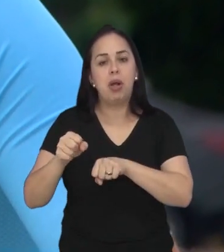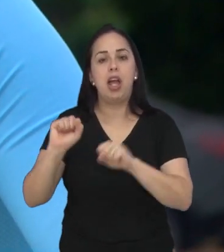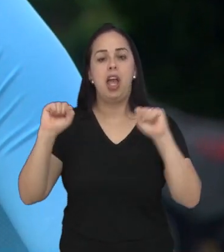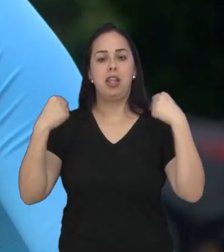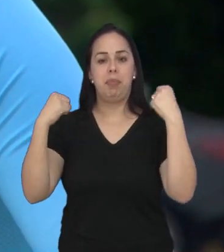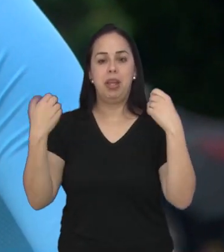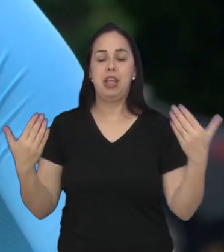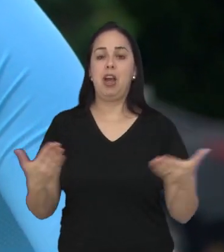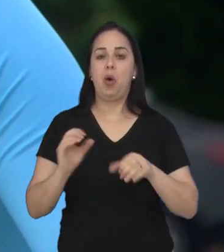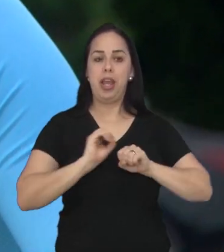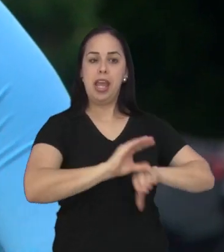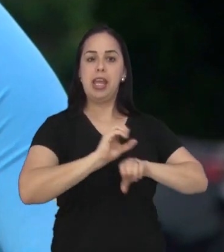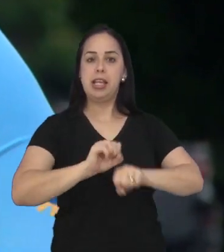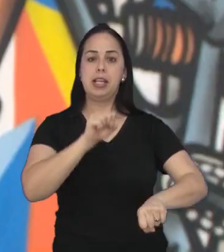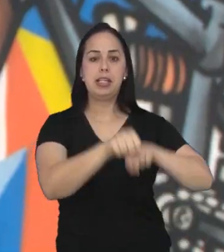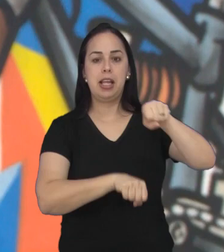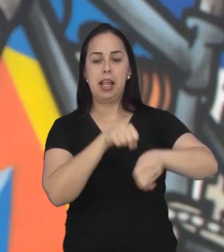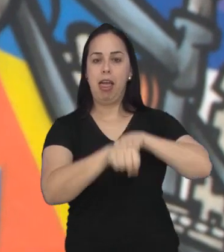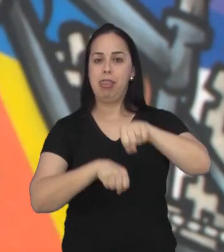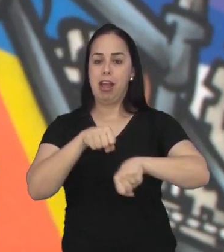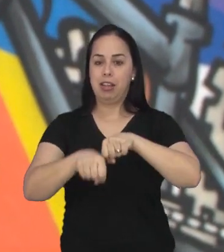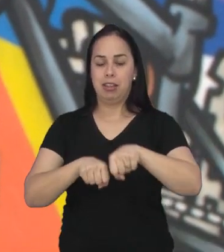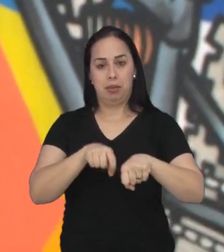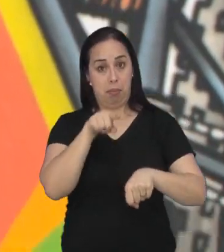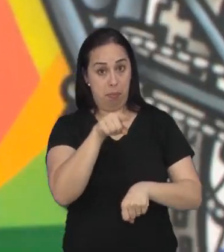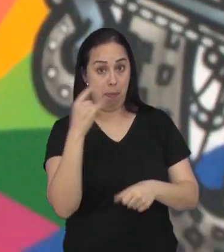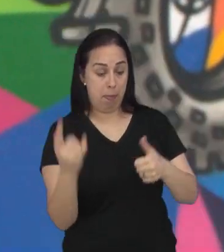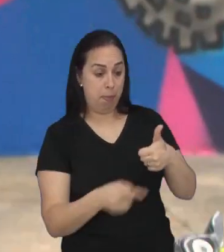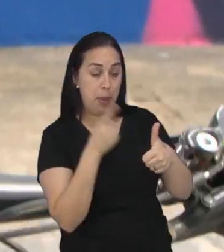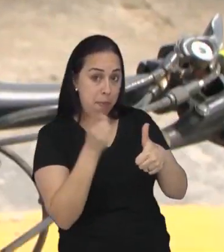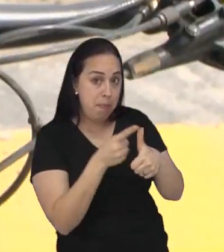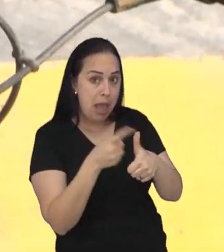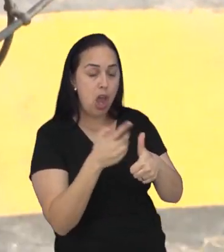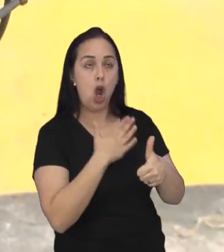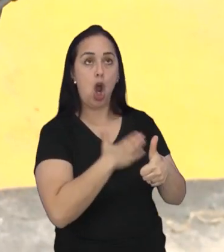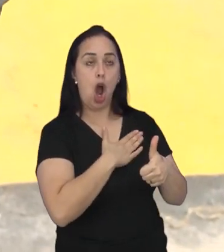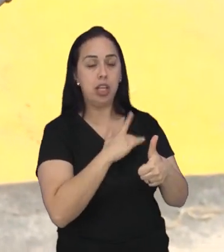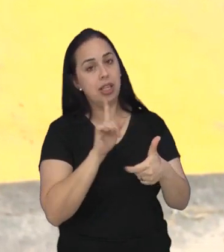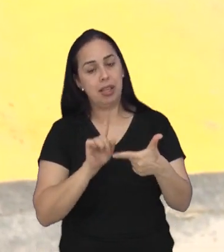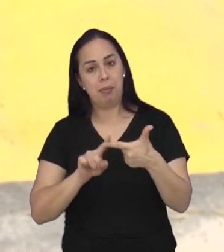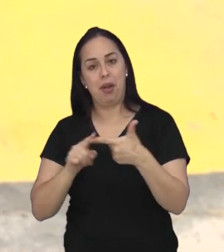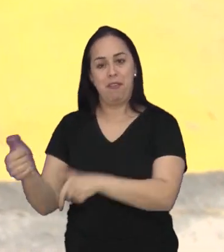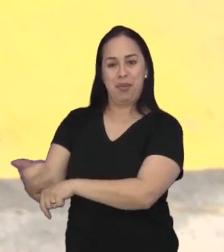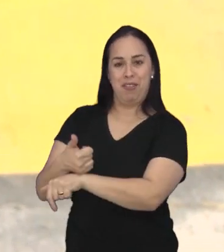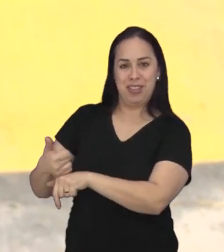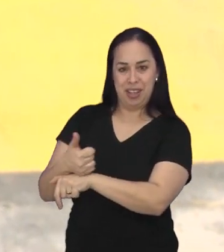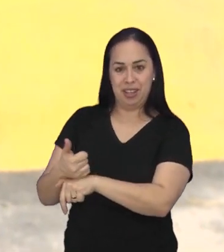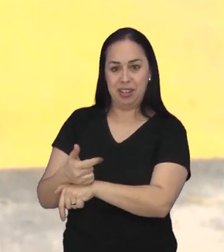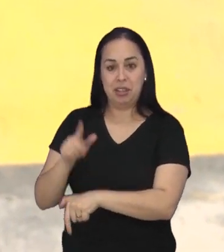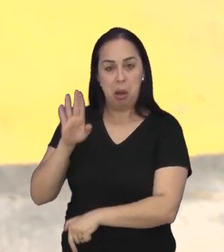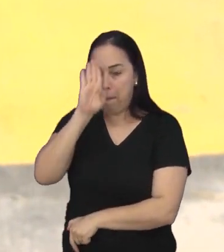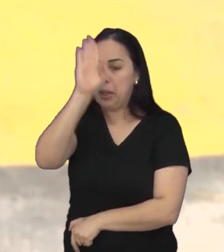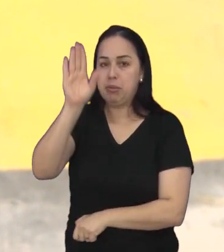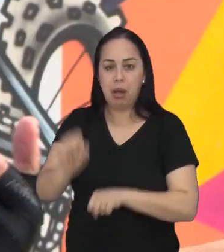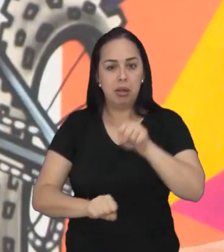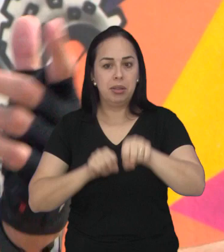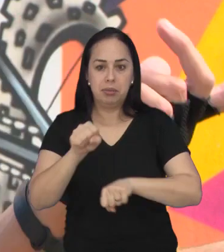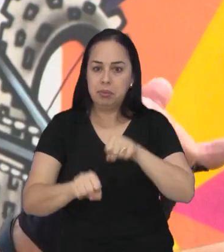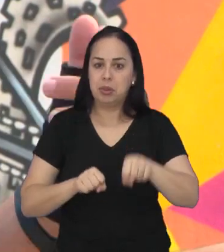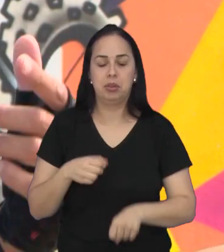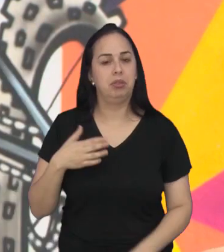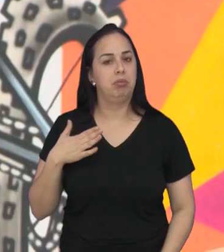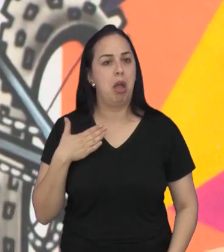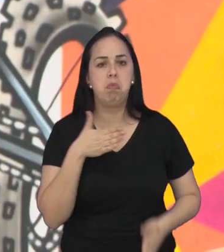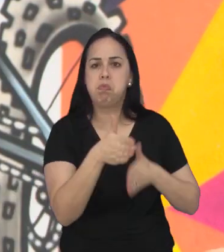da aula de ciclismo de estrada de Hobby a bike virou profissão e é também a principal condução dele minha